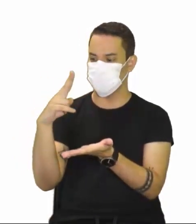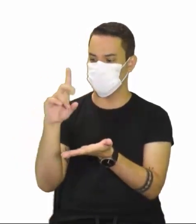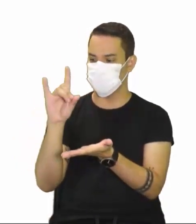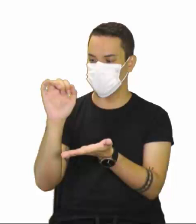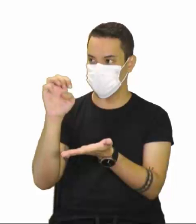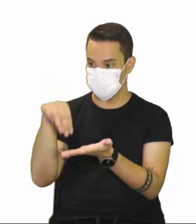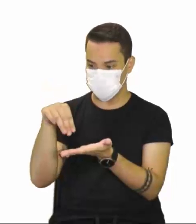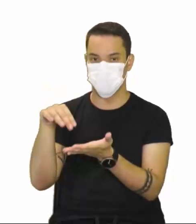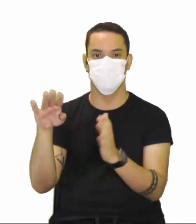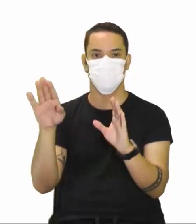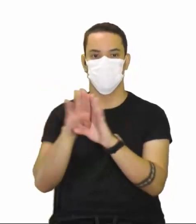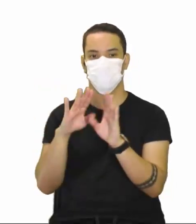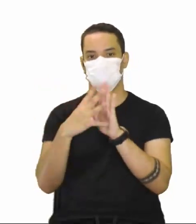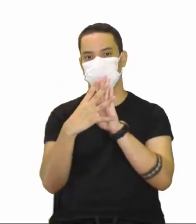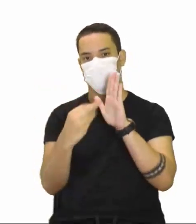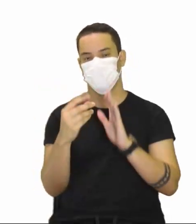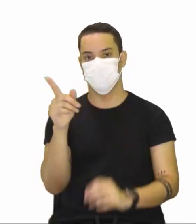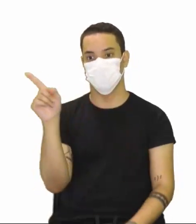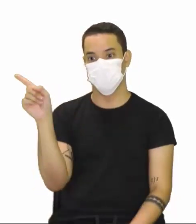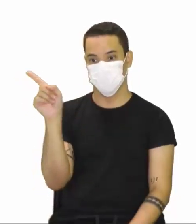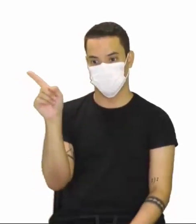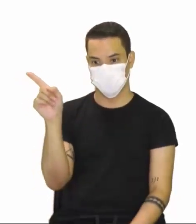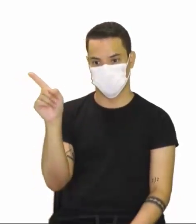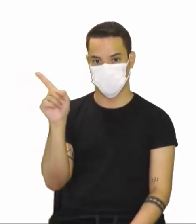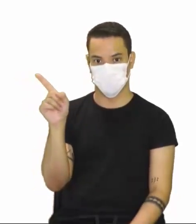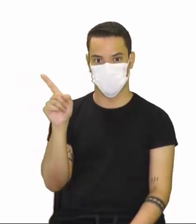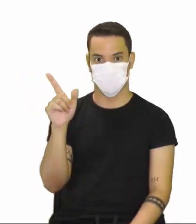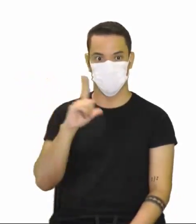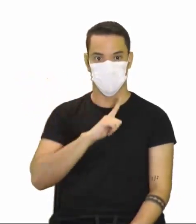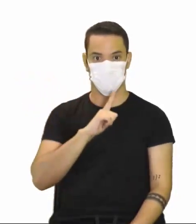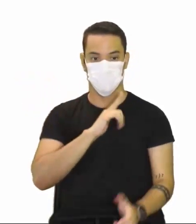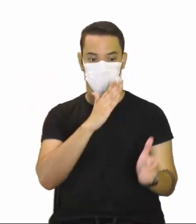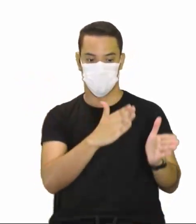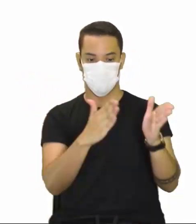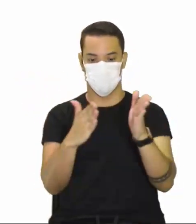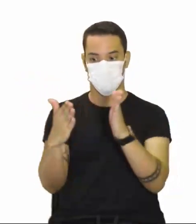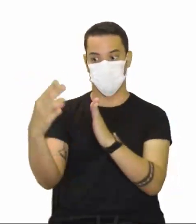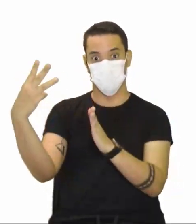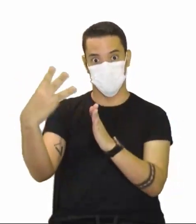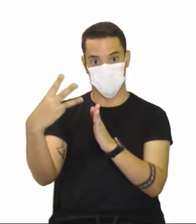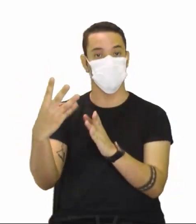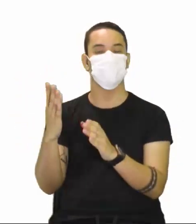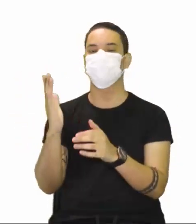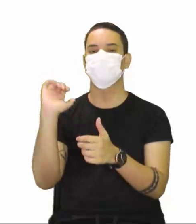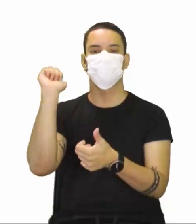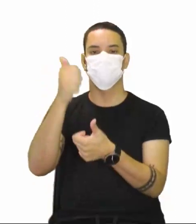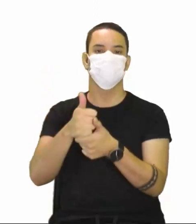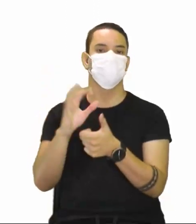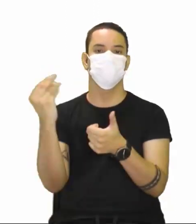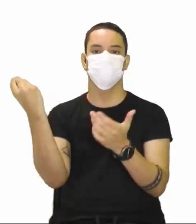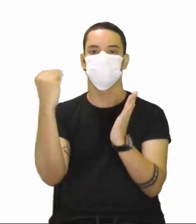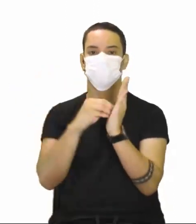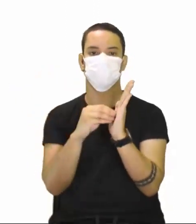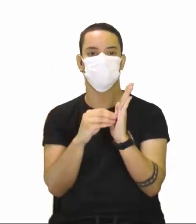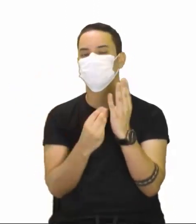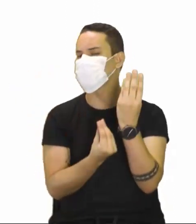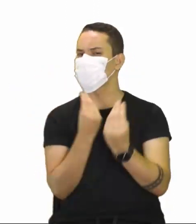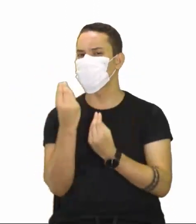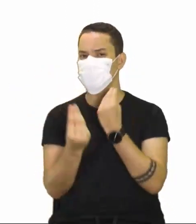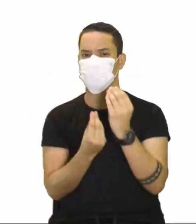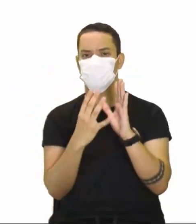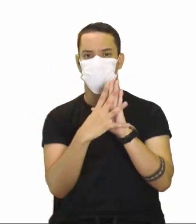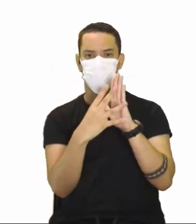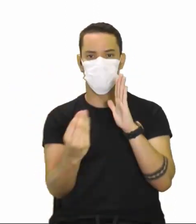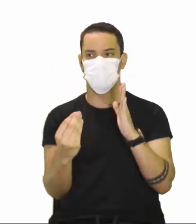O modelo de Rutherford é o terceiro modelo, ao qual atribuiu-se a denominação de modelo